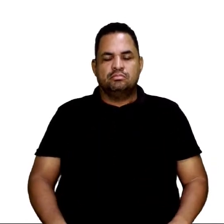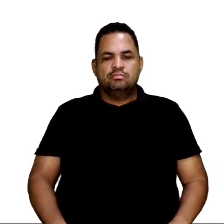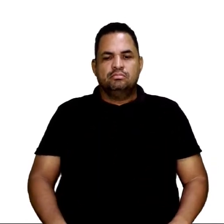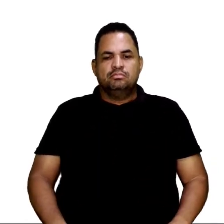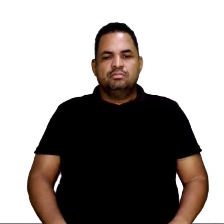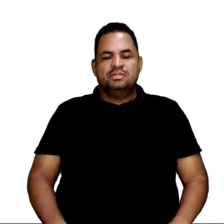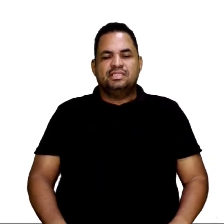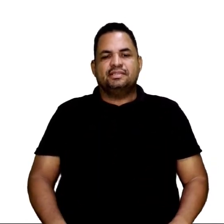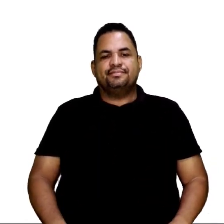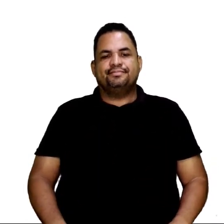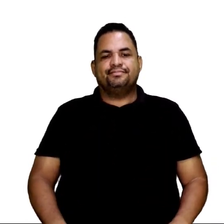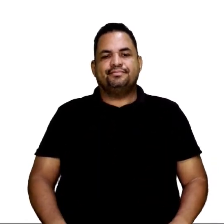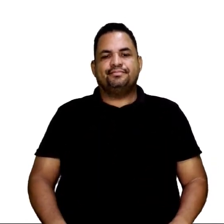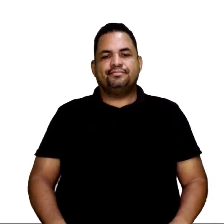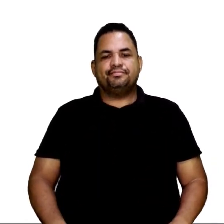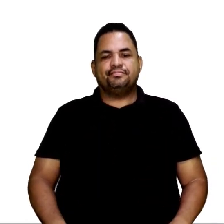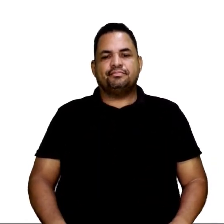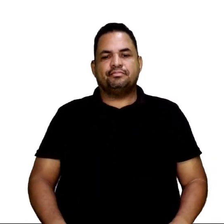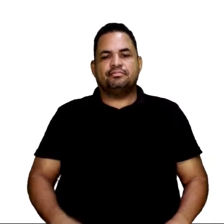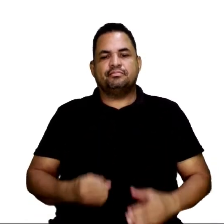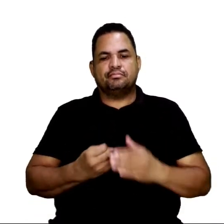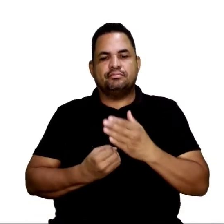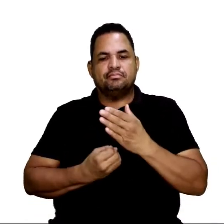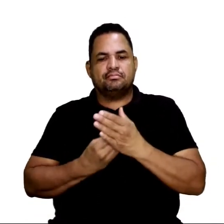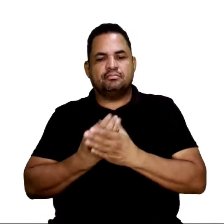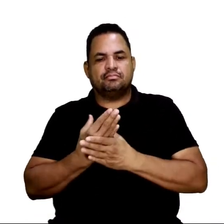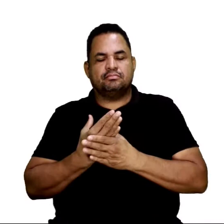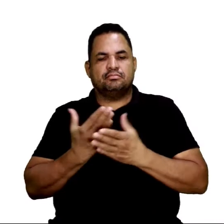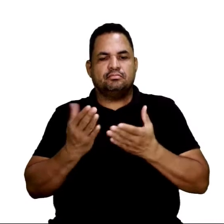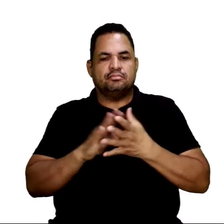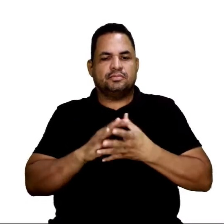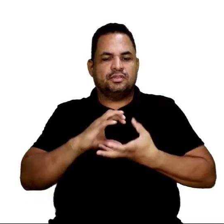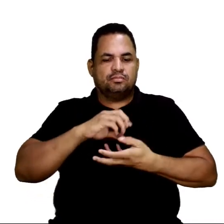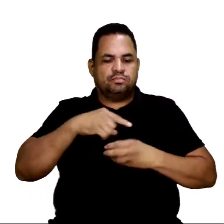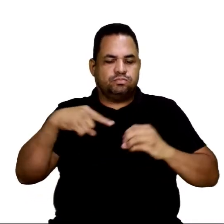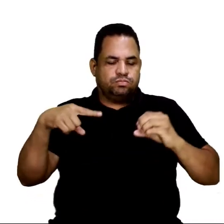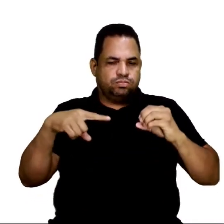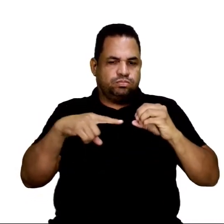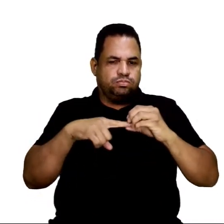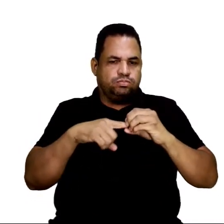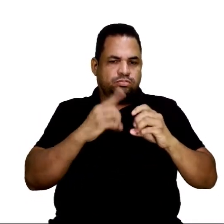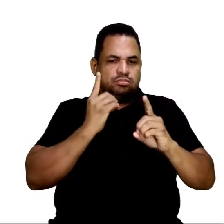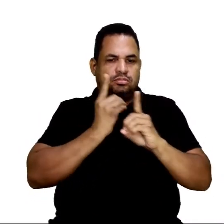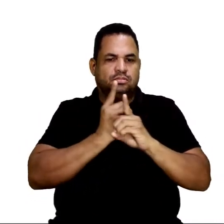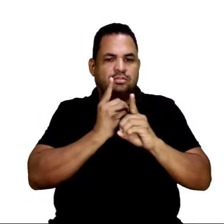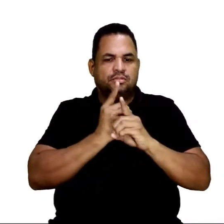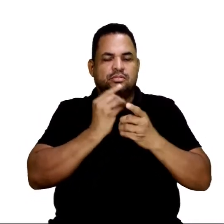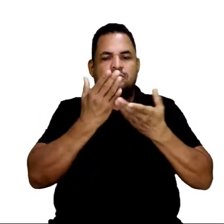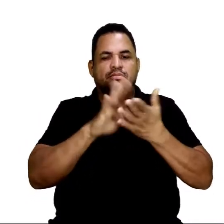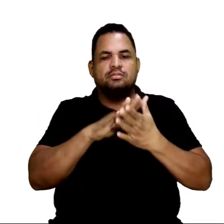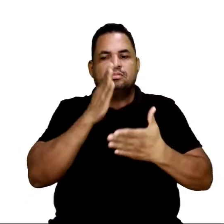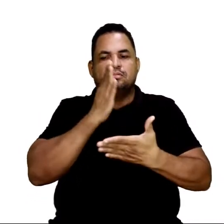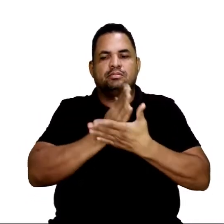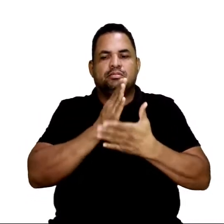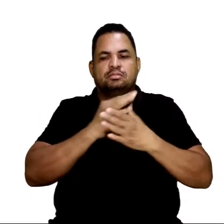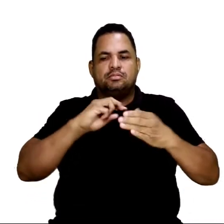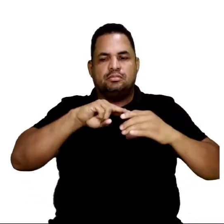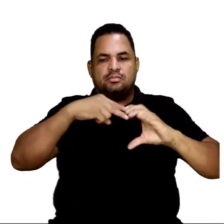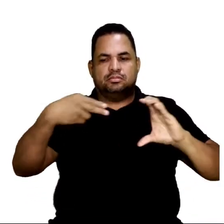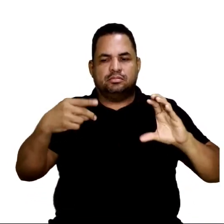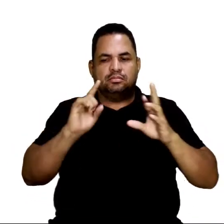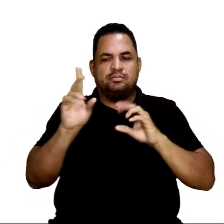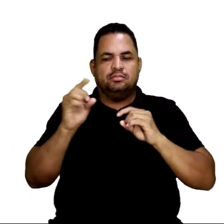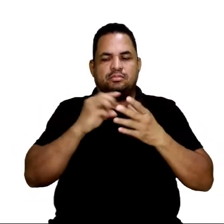espermatozoide, sendo fecundado, o encontro dos seus núcleos. Agora, essas células que tinham metade dos cromossomos, ou seja, cada um